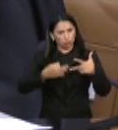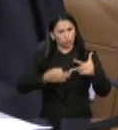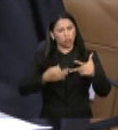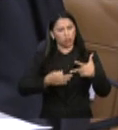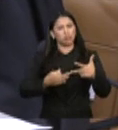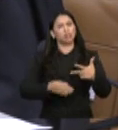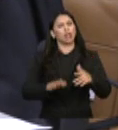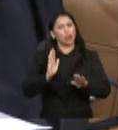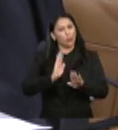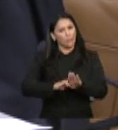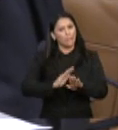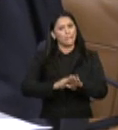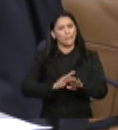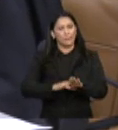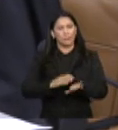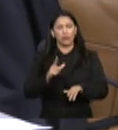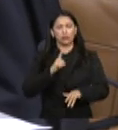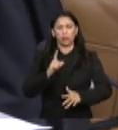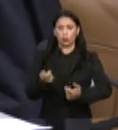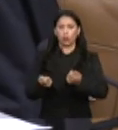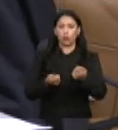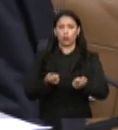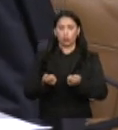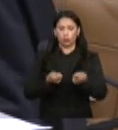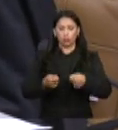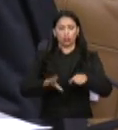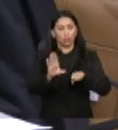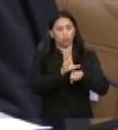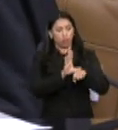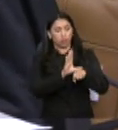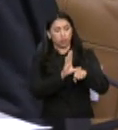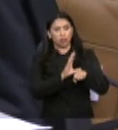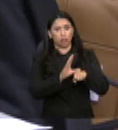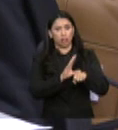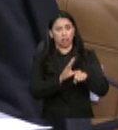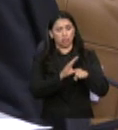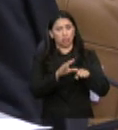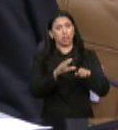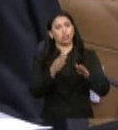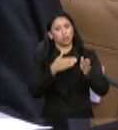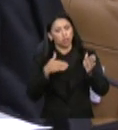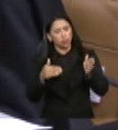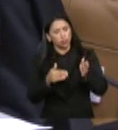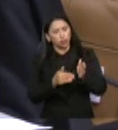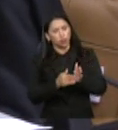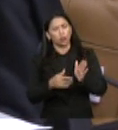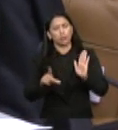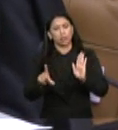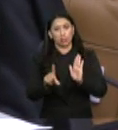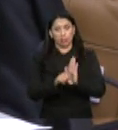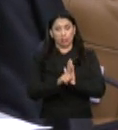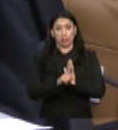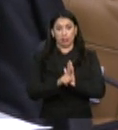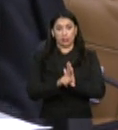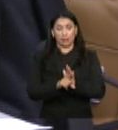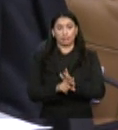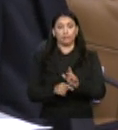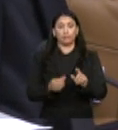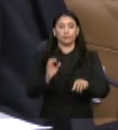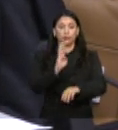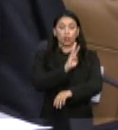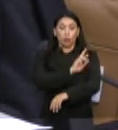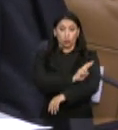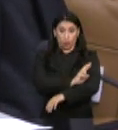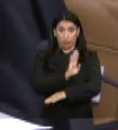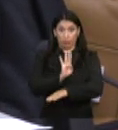atribuição exercer o controle de consolidado das leis a um Democrata Liberal como